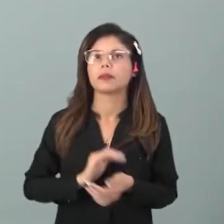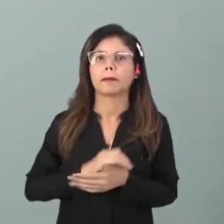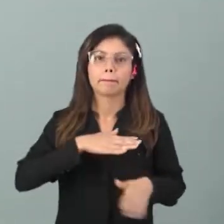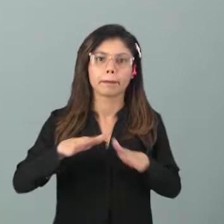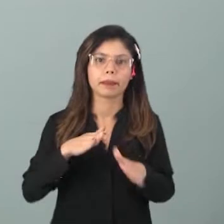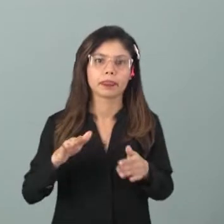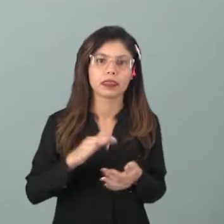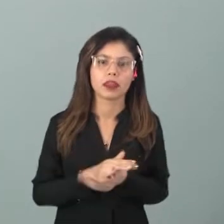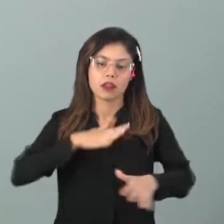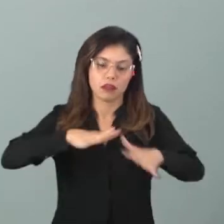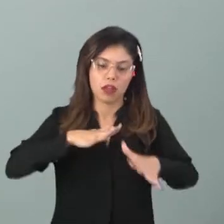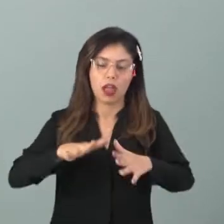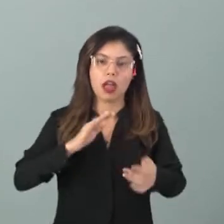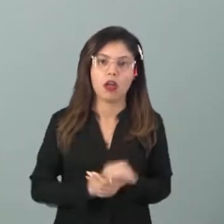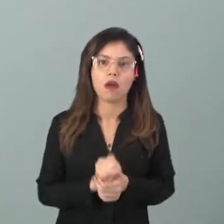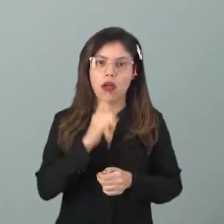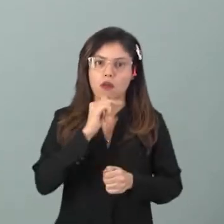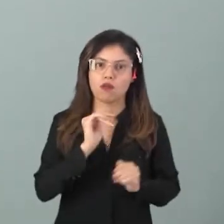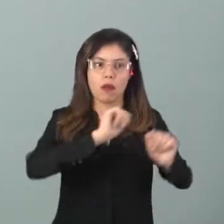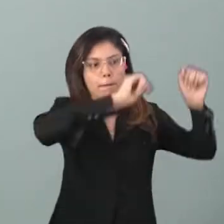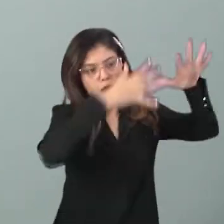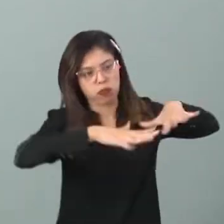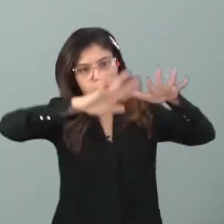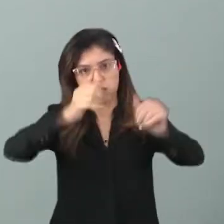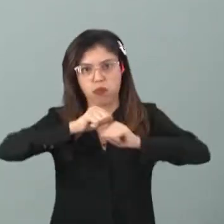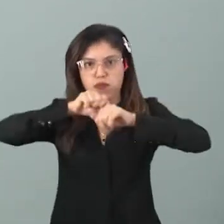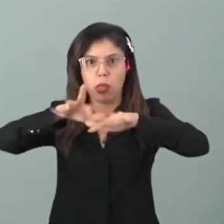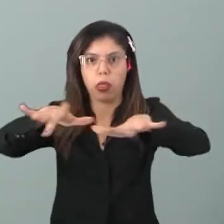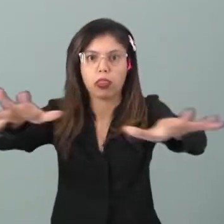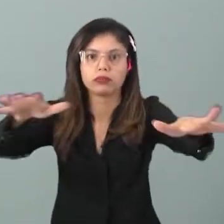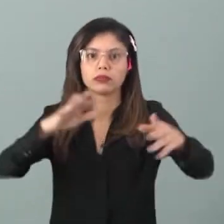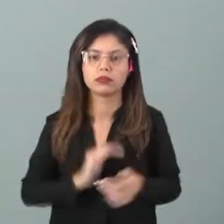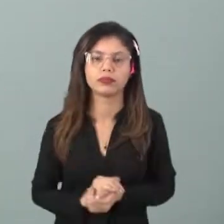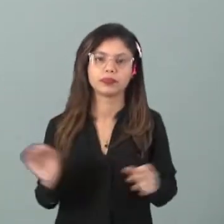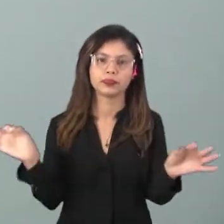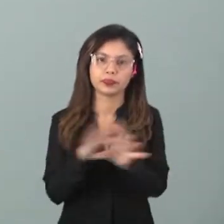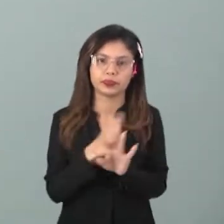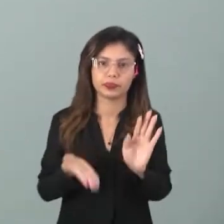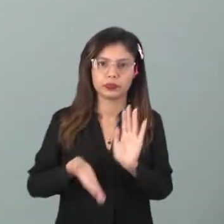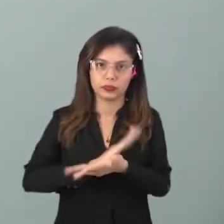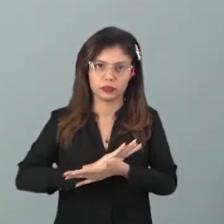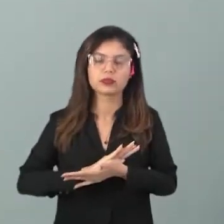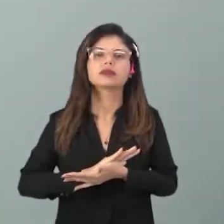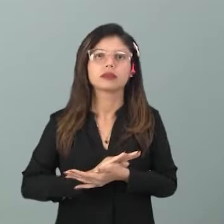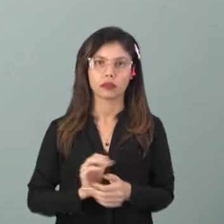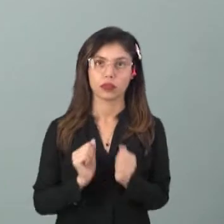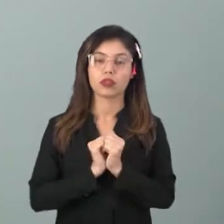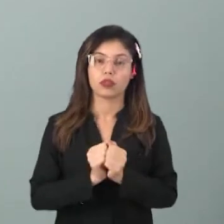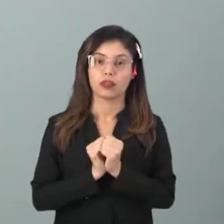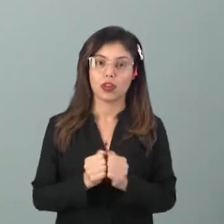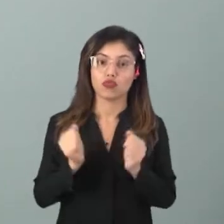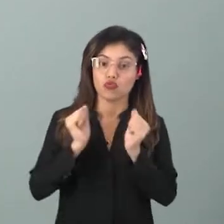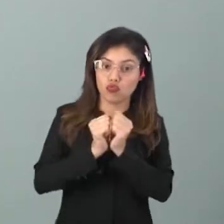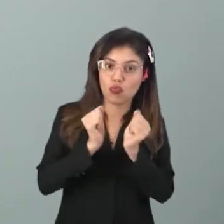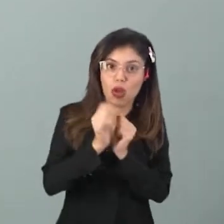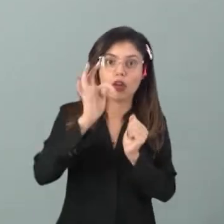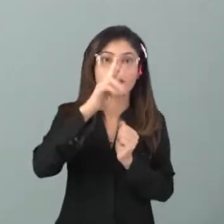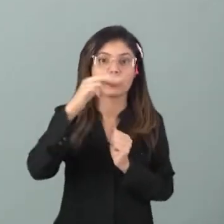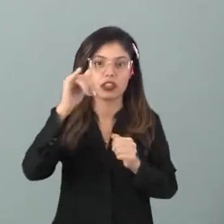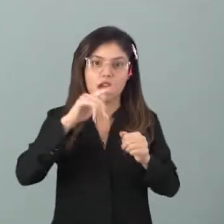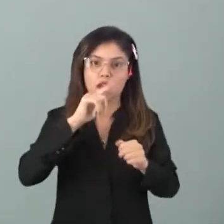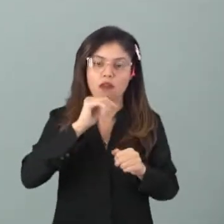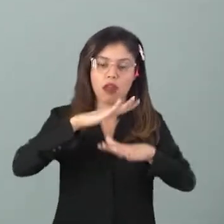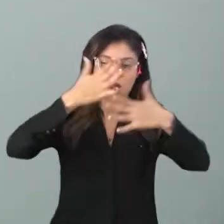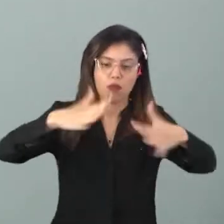como terremotos e tsunamis. Lembrando que os terremotos, eles podem acabar gerando tsunamis se o seu epicentro for dentro do mar,